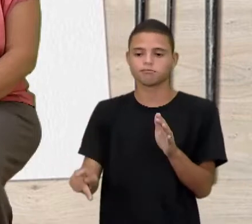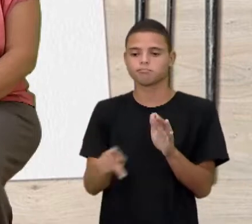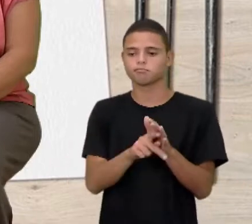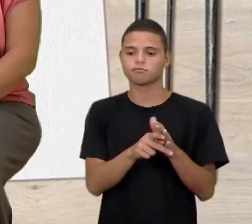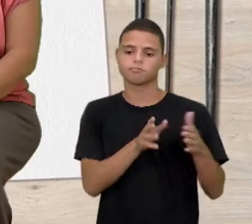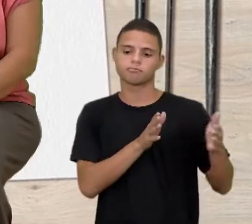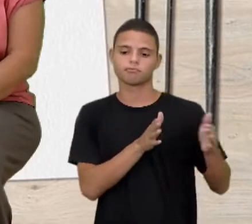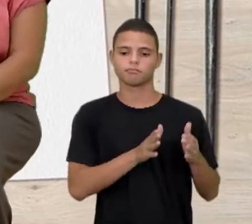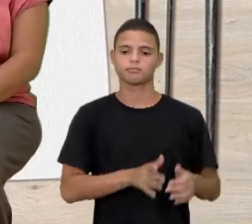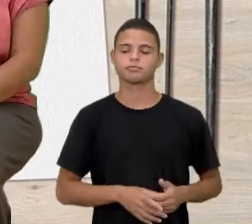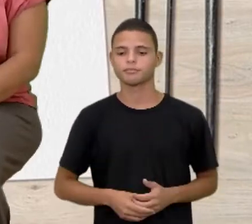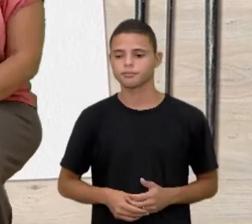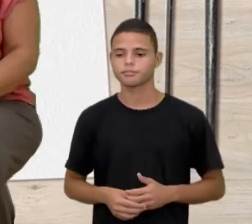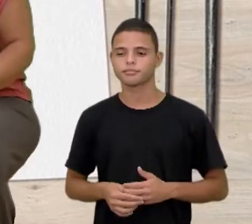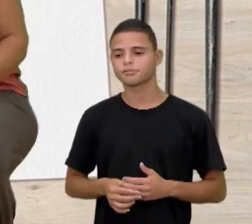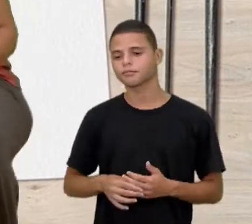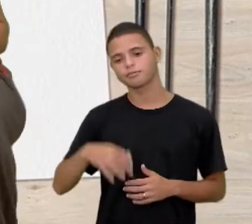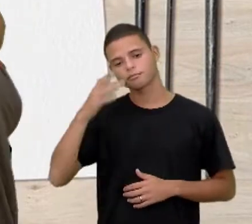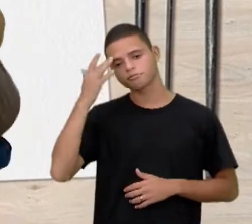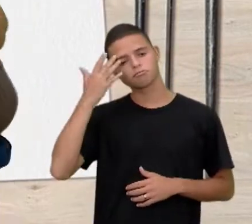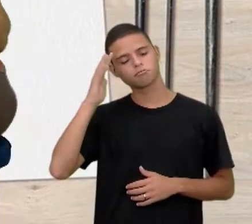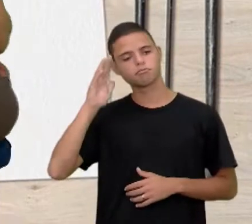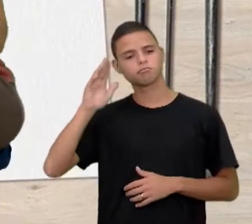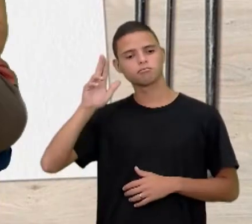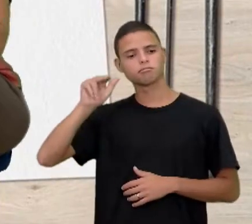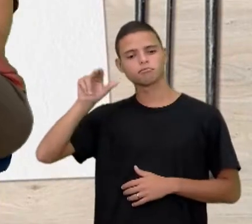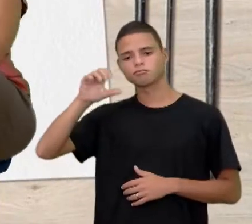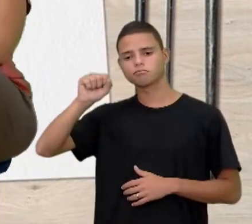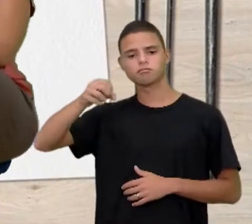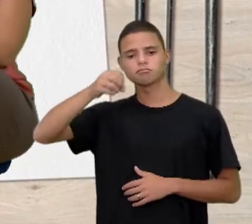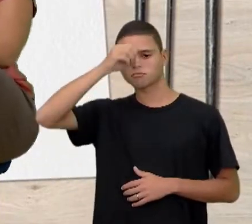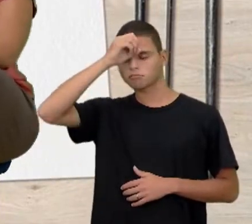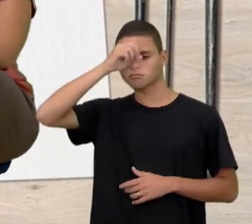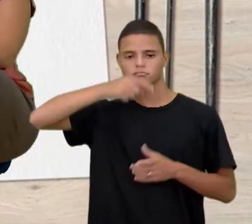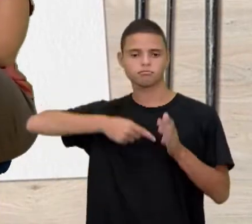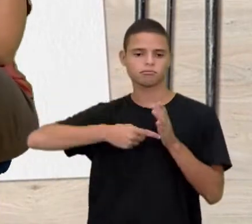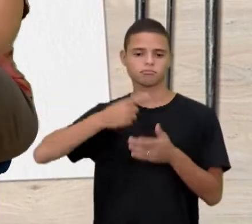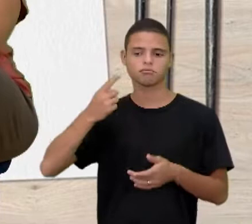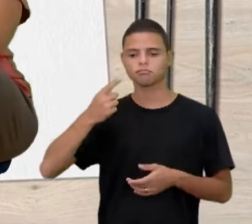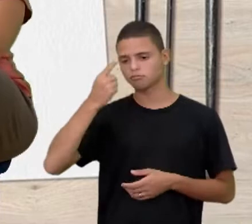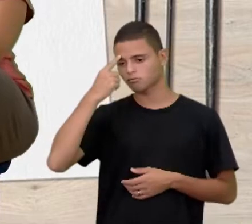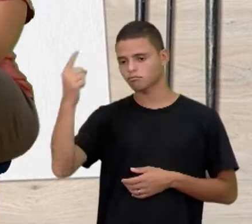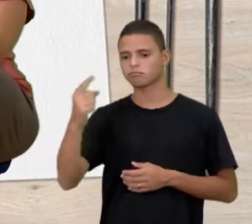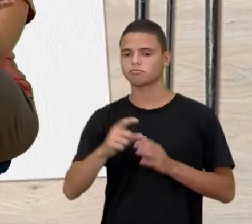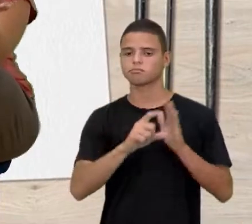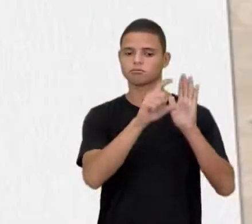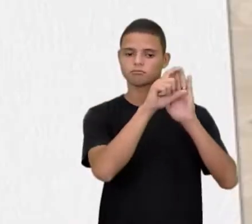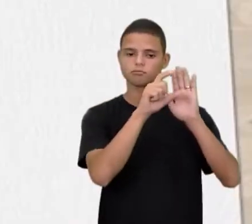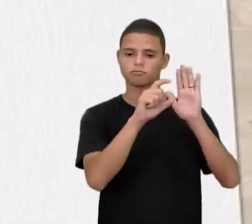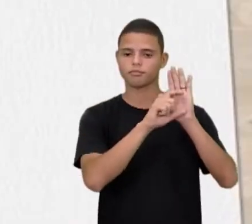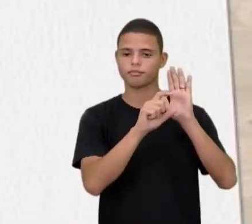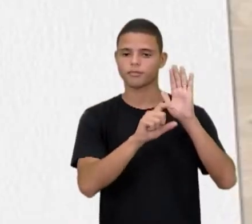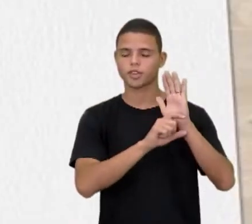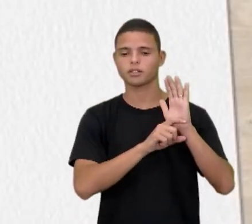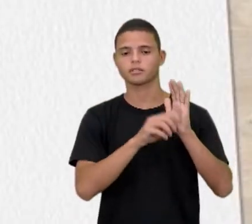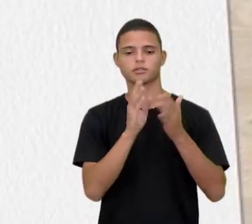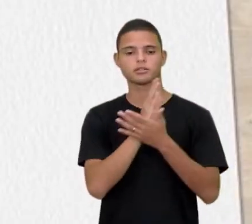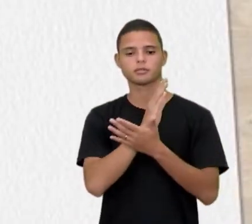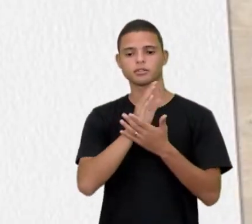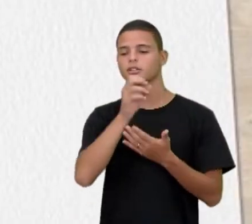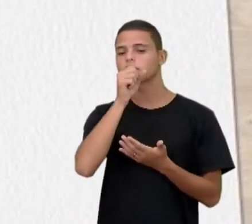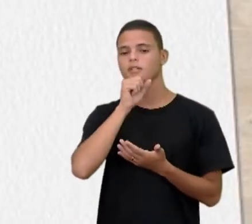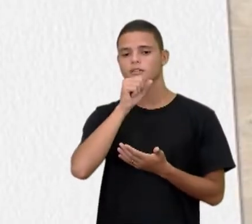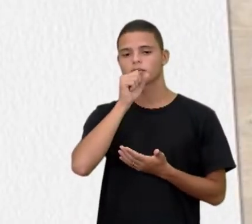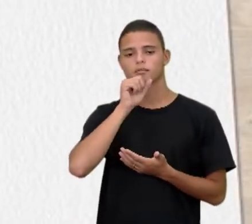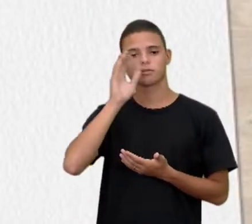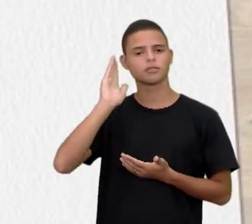tempo. Eu não sabia disso, sabia, Fê? Eu não sabia, mas Olha, eu fiquei pensando bacana. agora nas tirinhas, assim, porque você pegar tirinhas antigas nos jornais, o